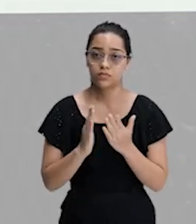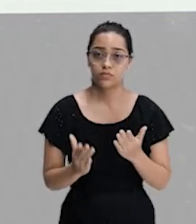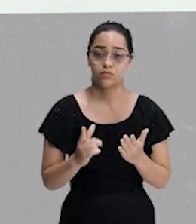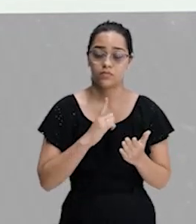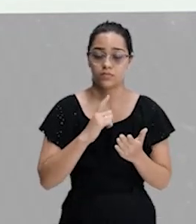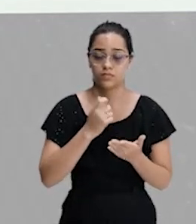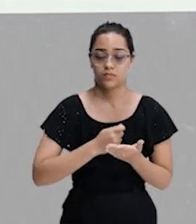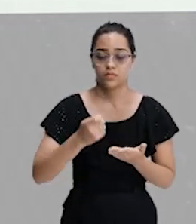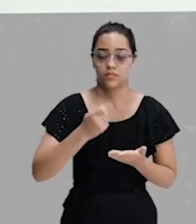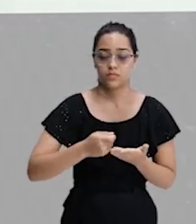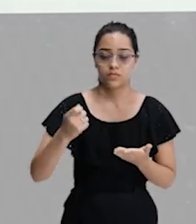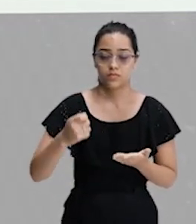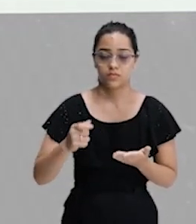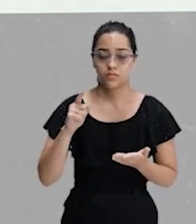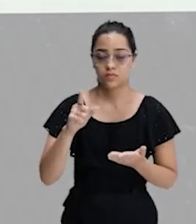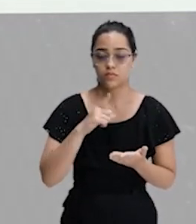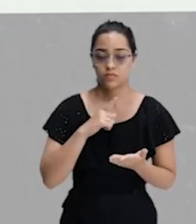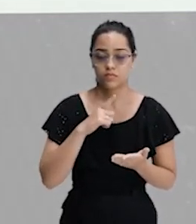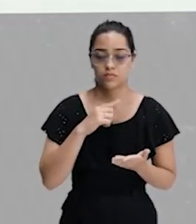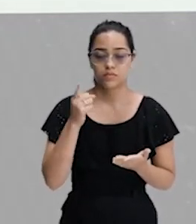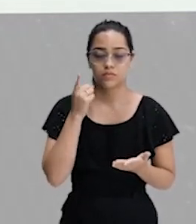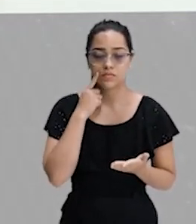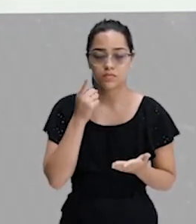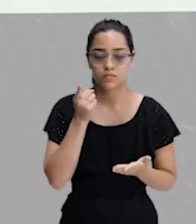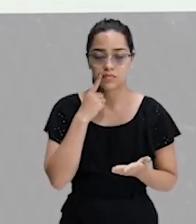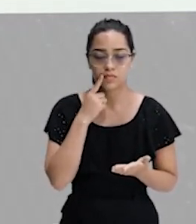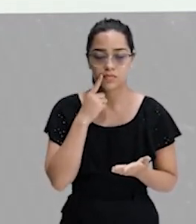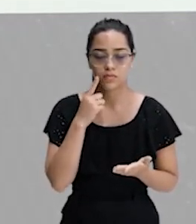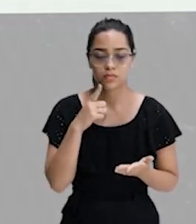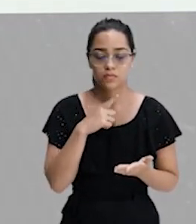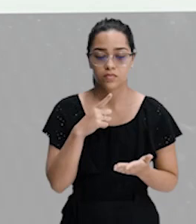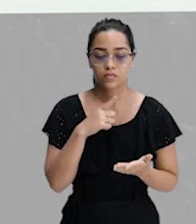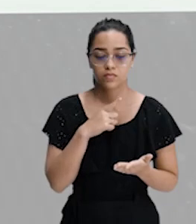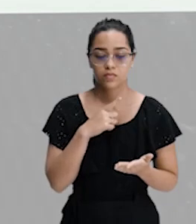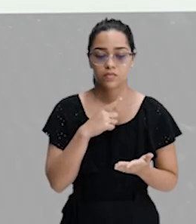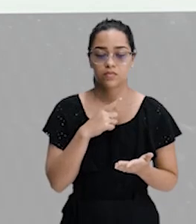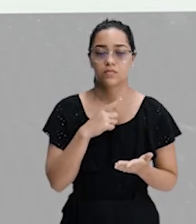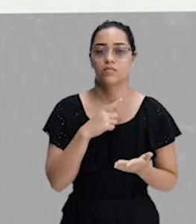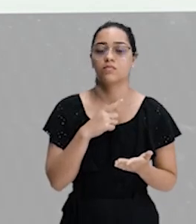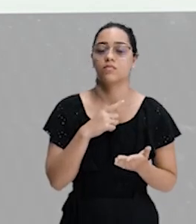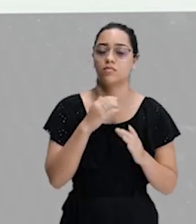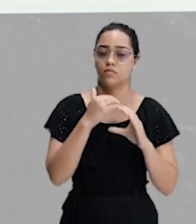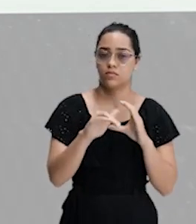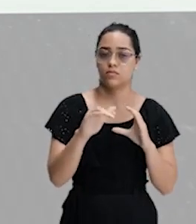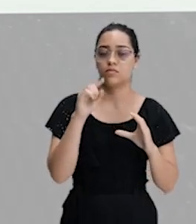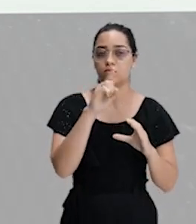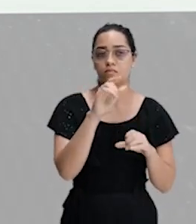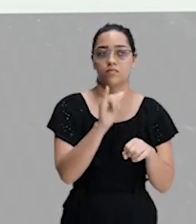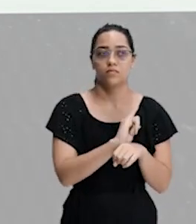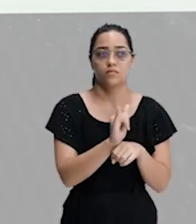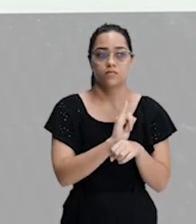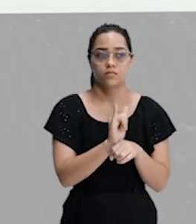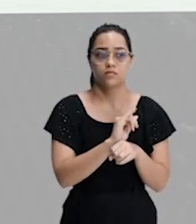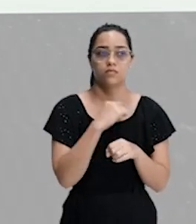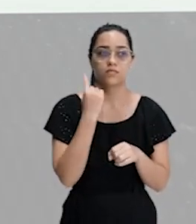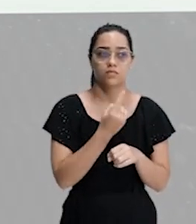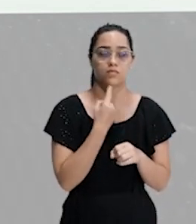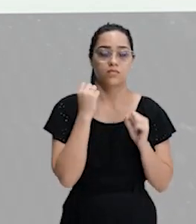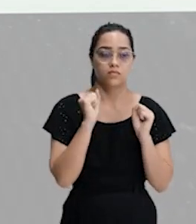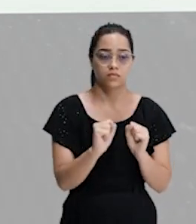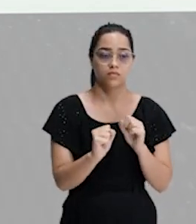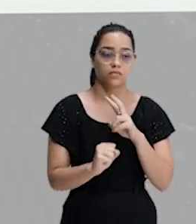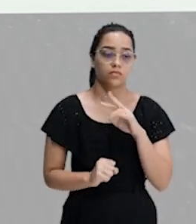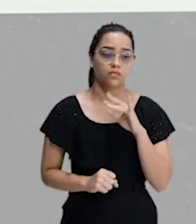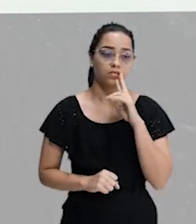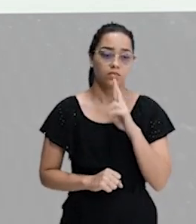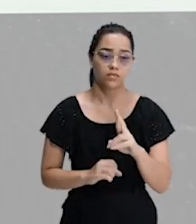faça anotações para depois você tirar suas dúvidas, tá? Qualquer coisa, mande mensagem lá no YouTube, que a gente, à medida do possível,